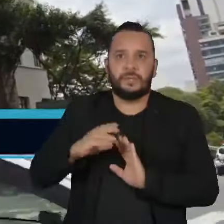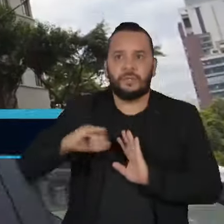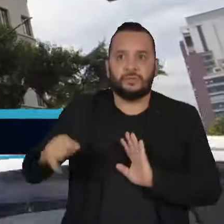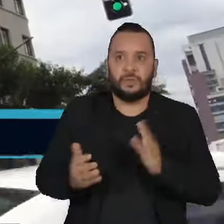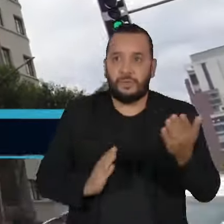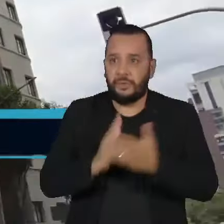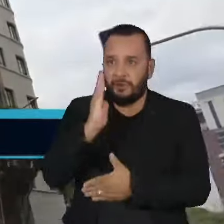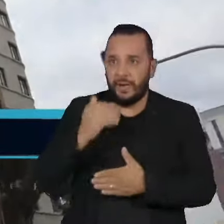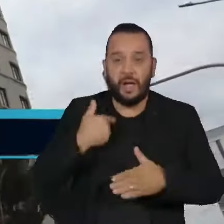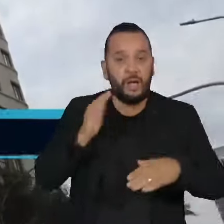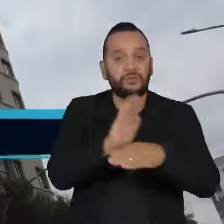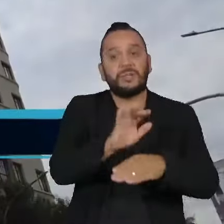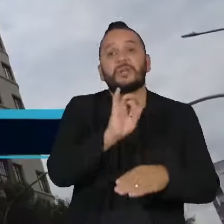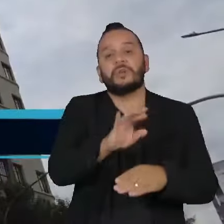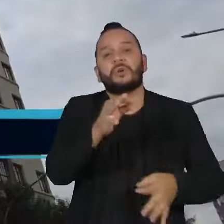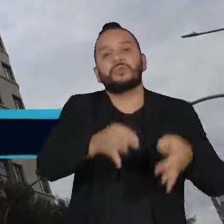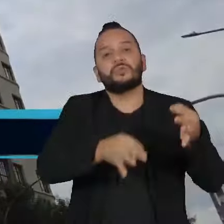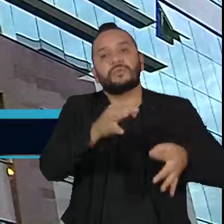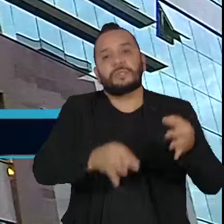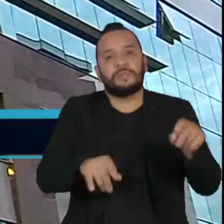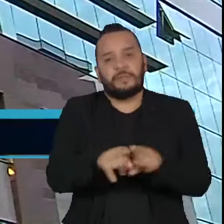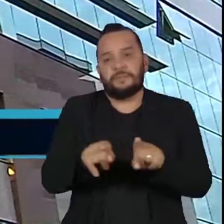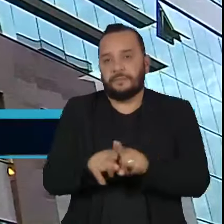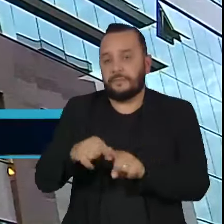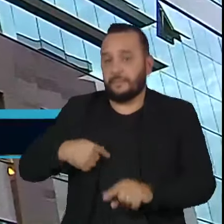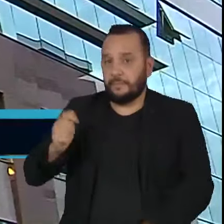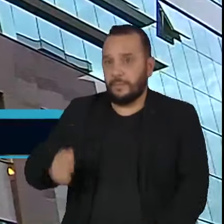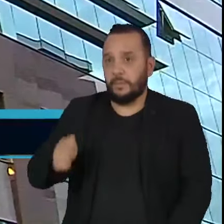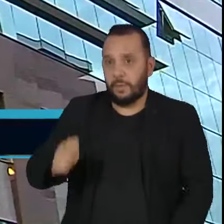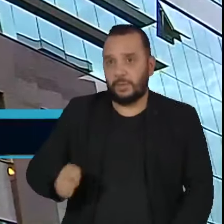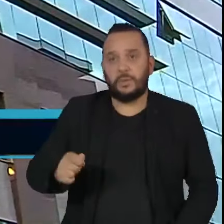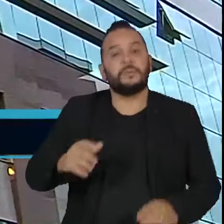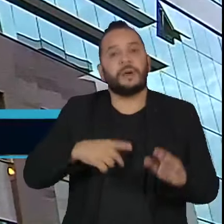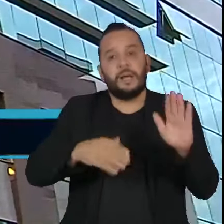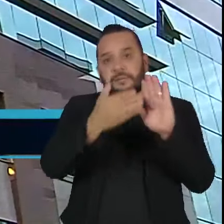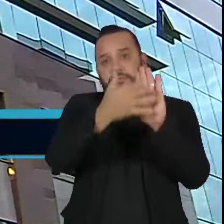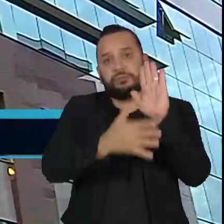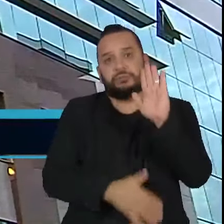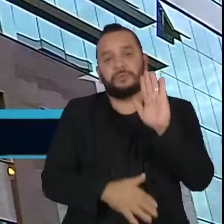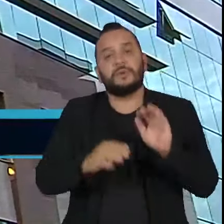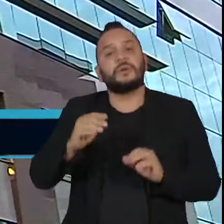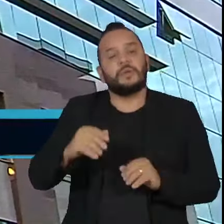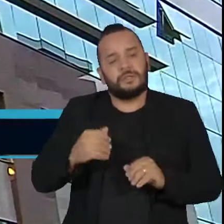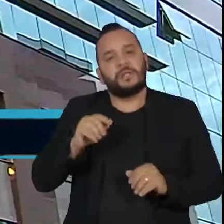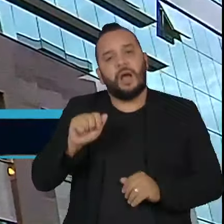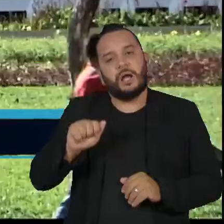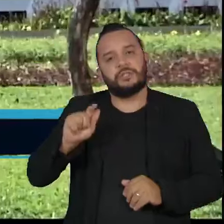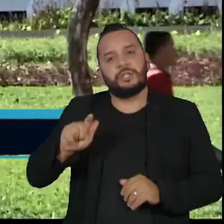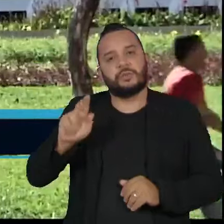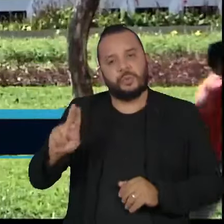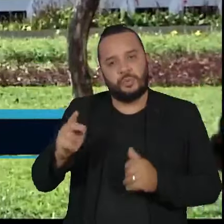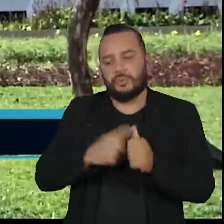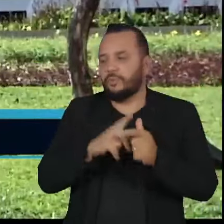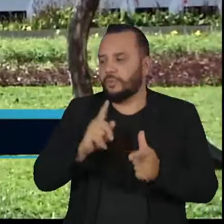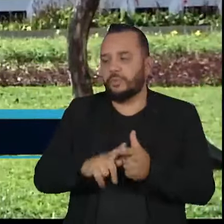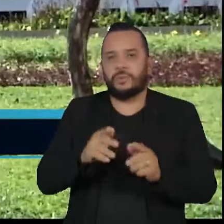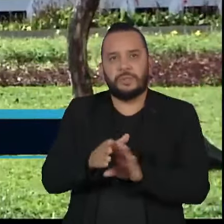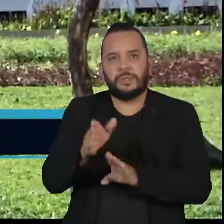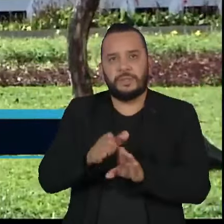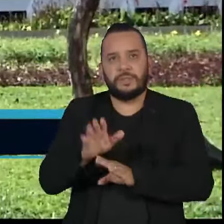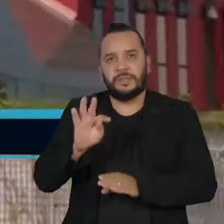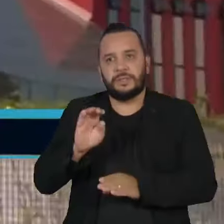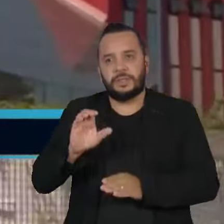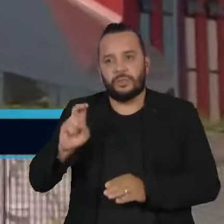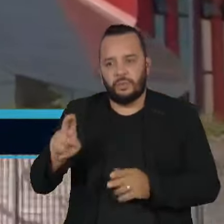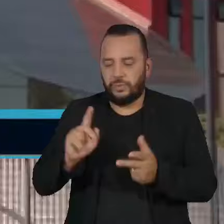inicialmente beneficiaria só juízes e promotores, mas foi estendido também a servidores da Advocacia Geral da União, conselheiros dos Tribunais